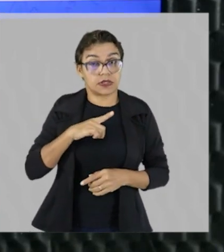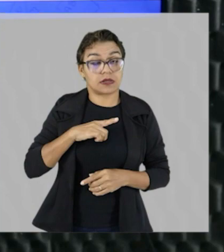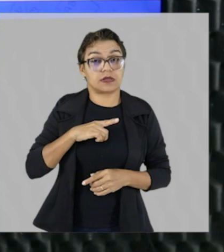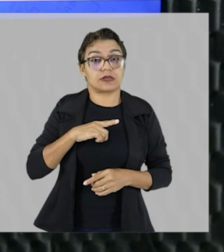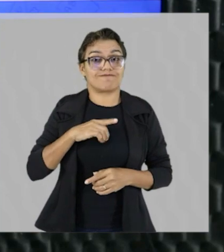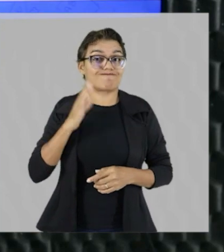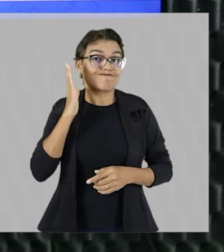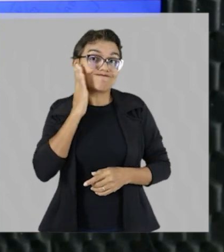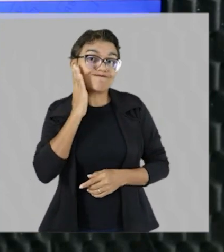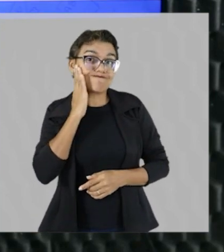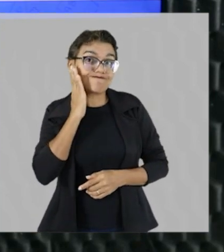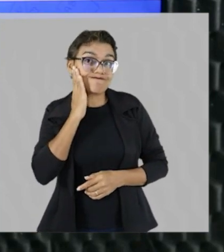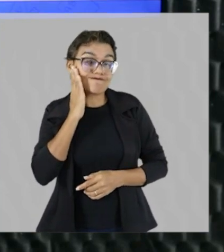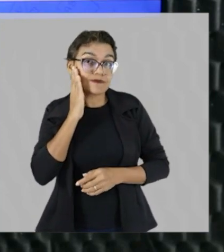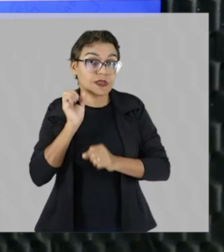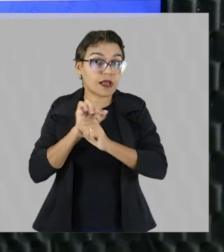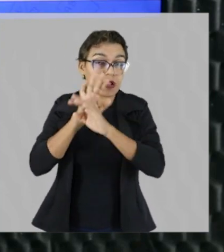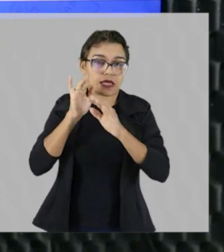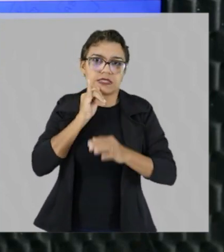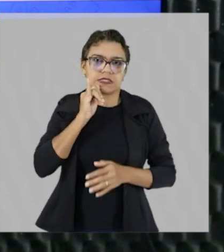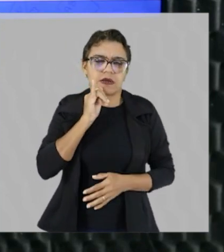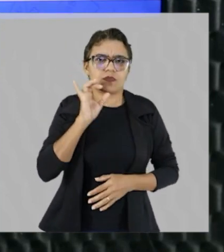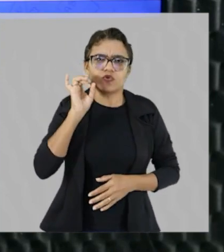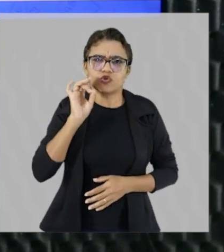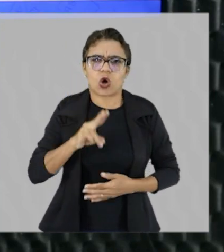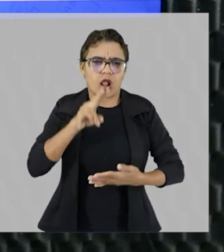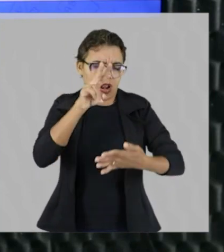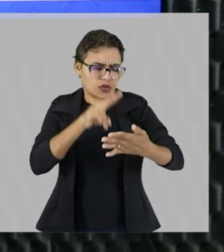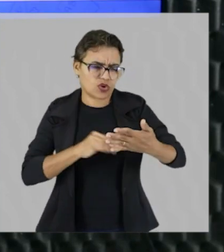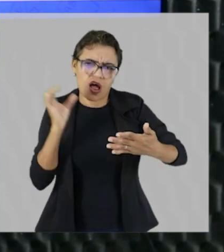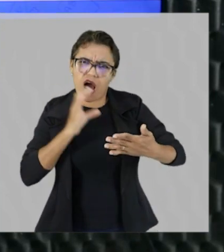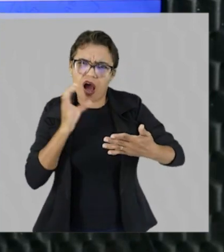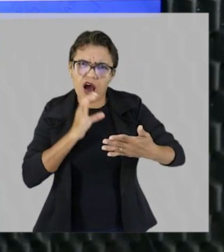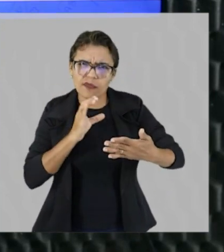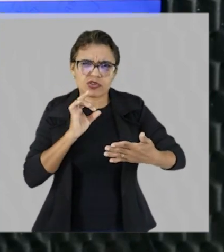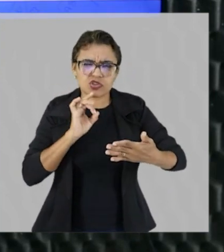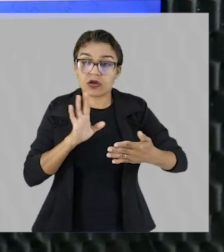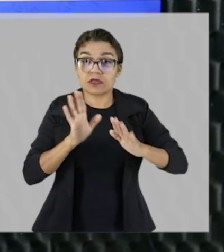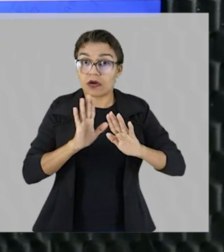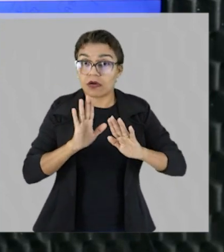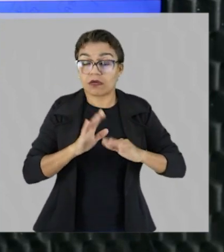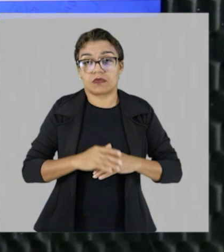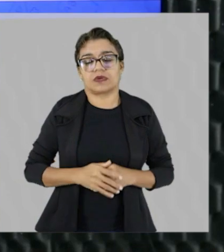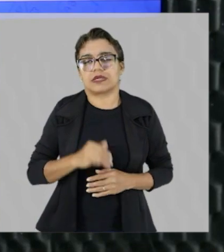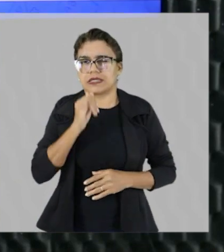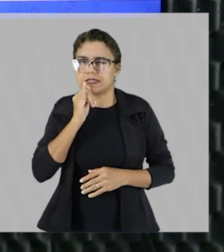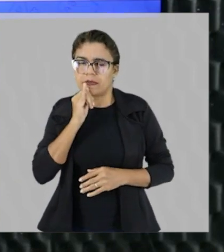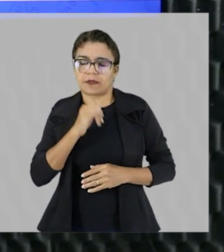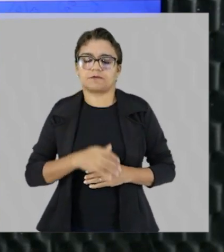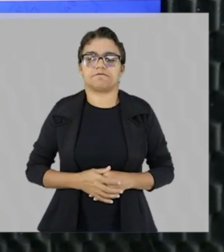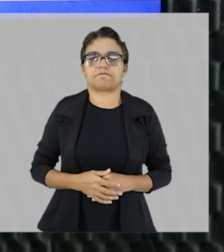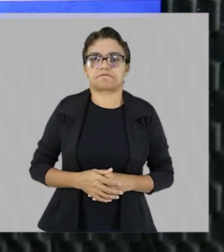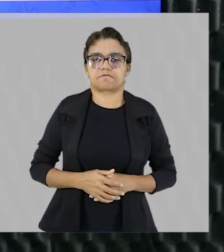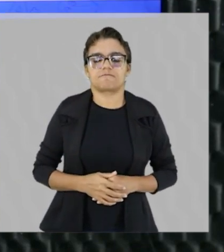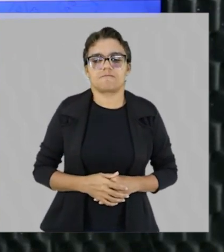bom entendimento, porque não é só a leitura rápida, gente. Eu posso fazer uma leitura, um exemplo aqui bem